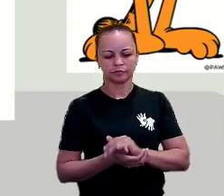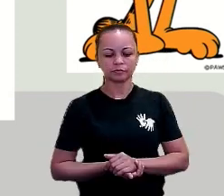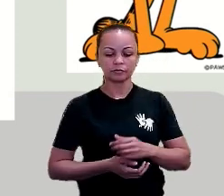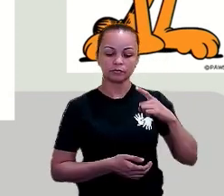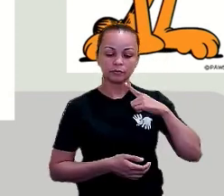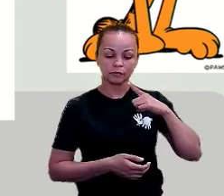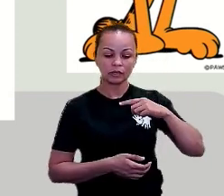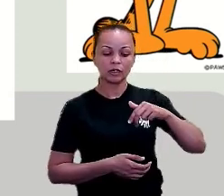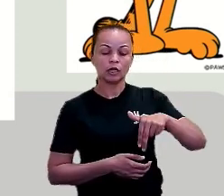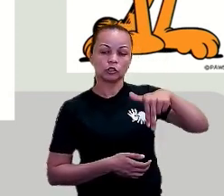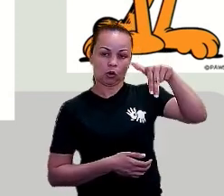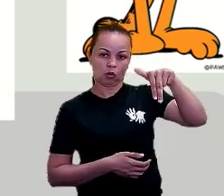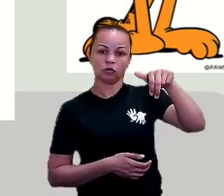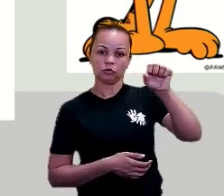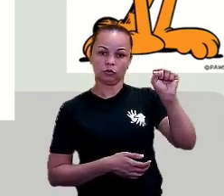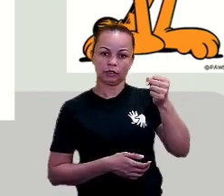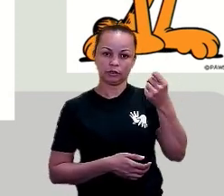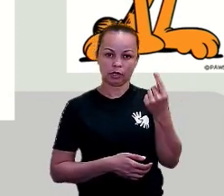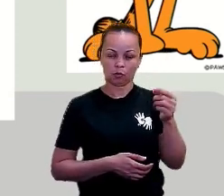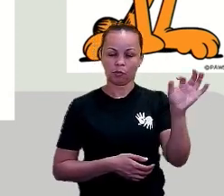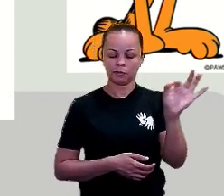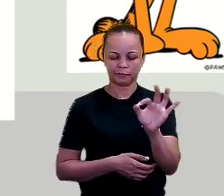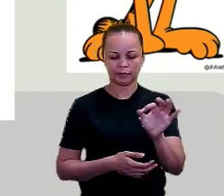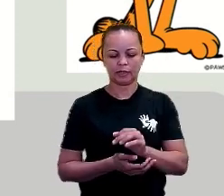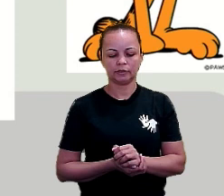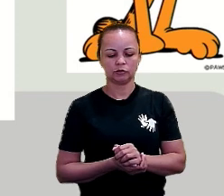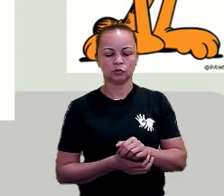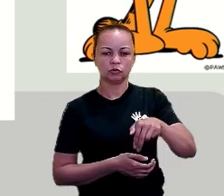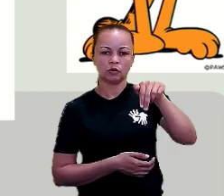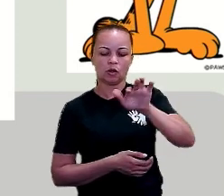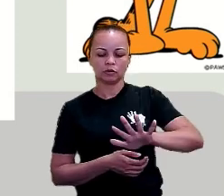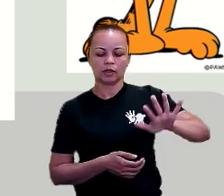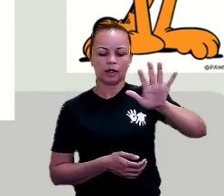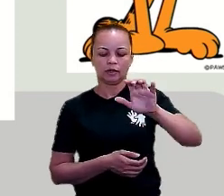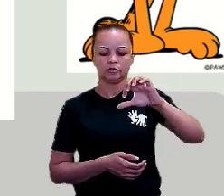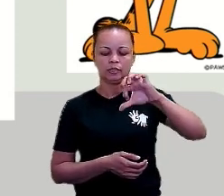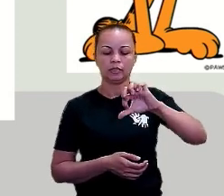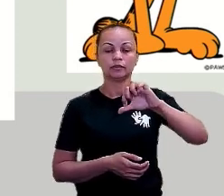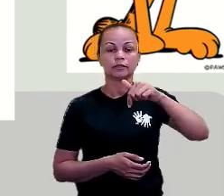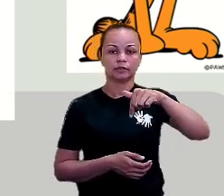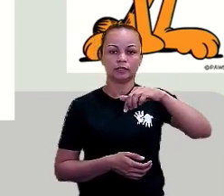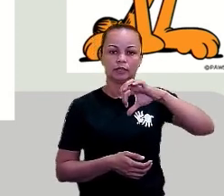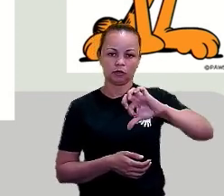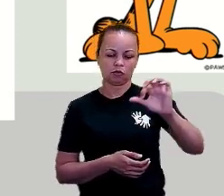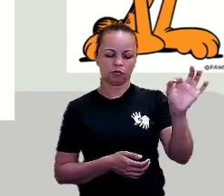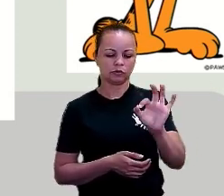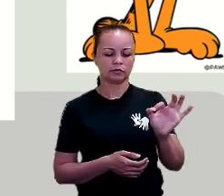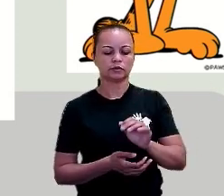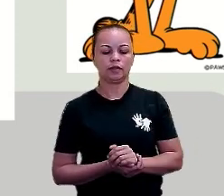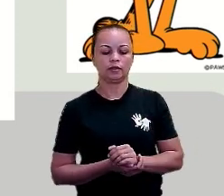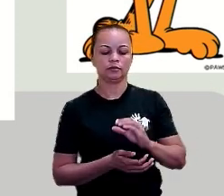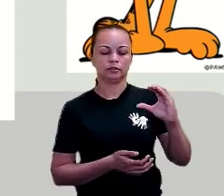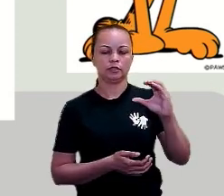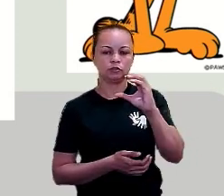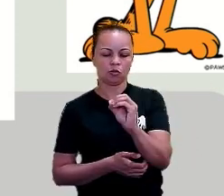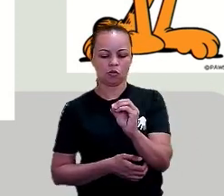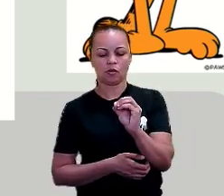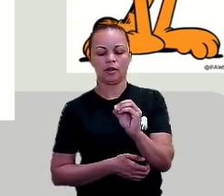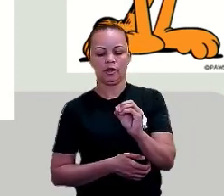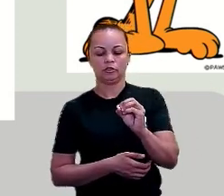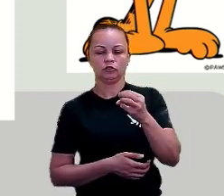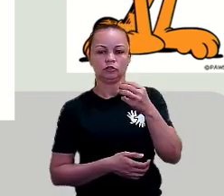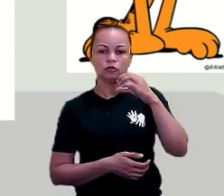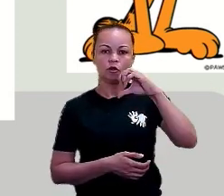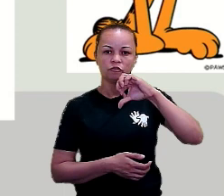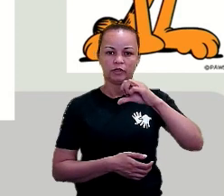norte, 81%, no nordeste, 79%, centro-oeste, 93%, sudeste, 98%